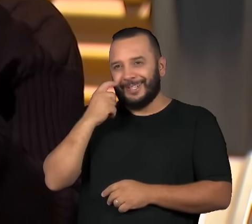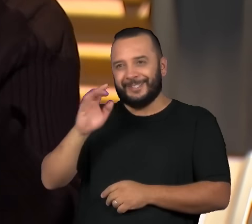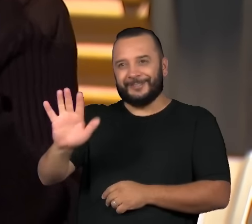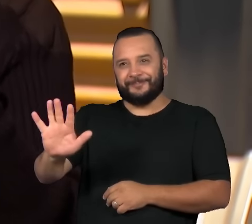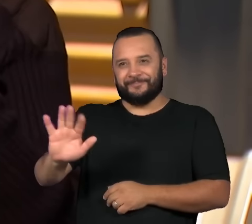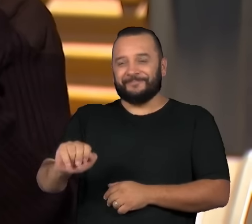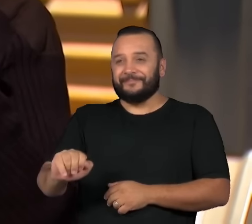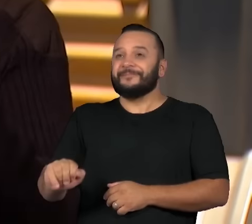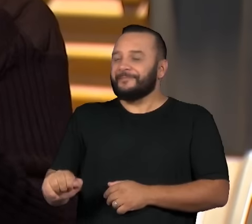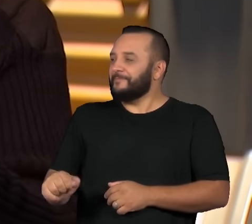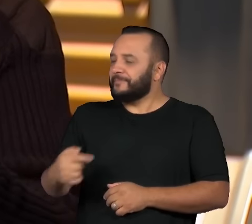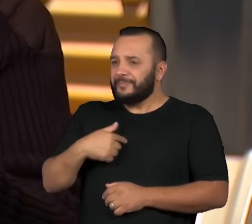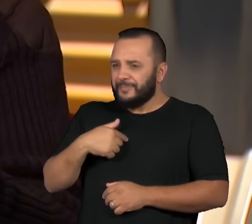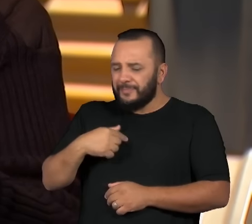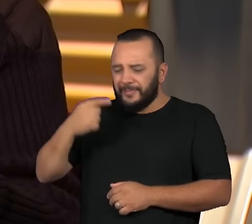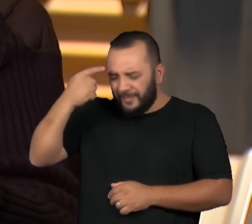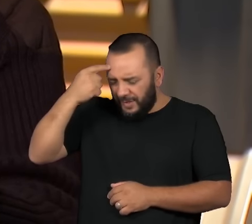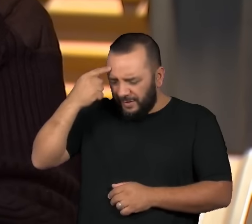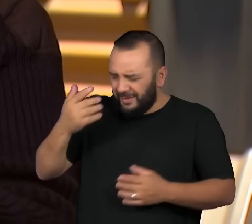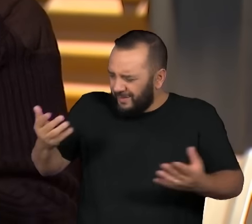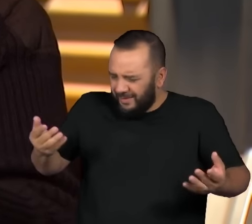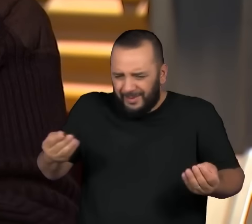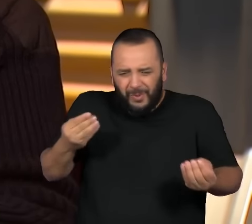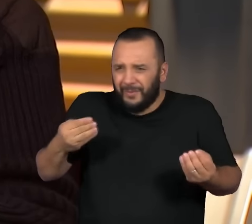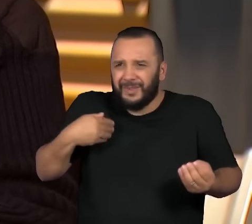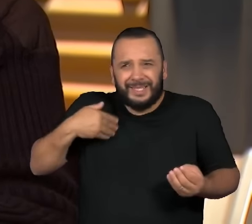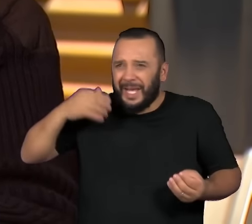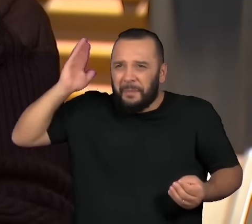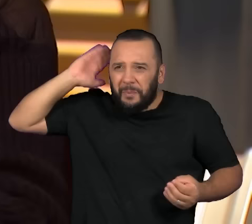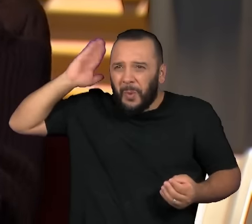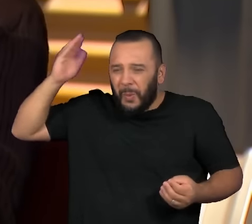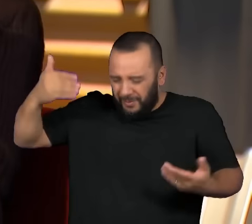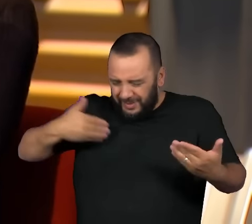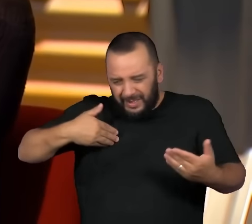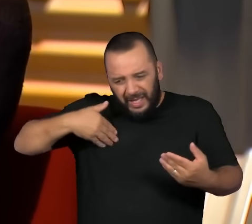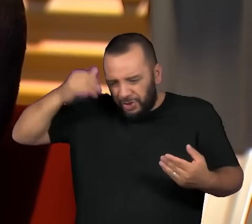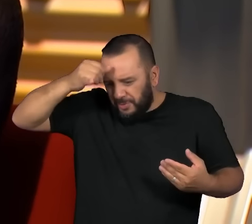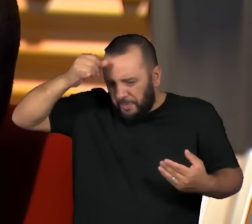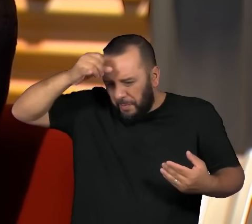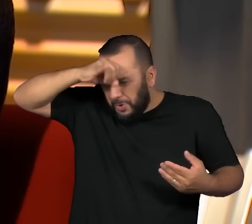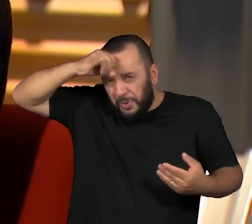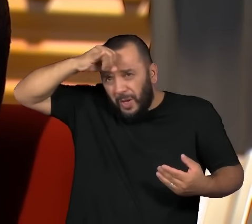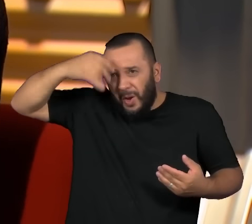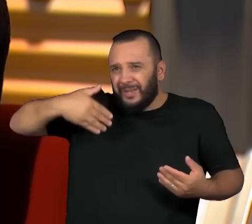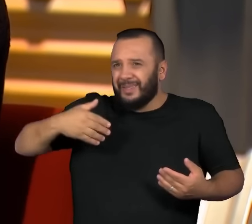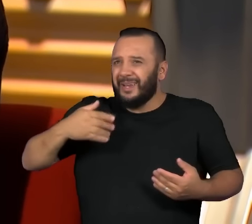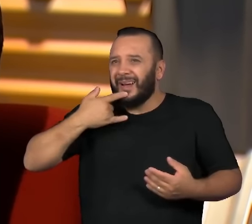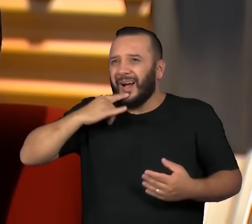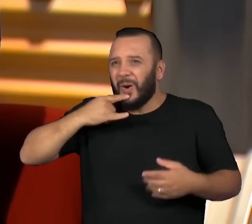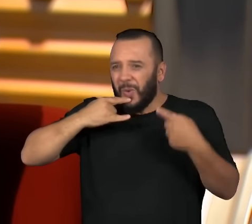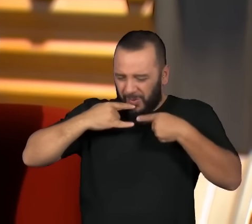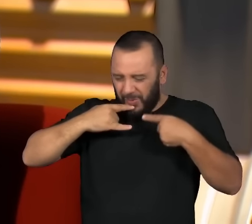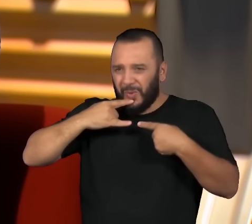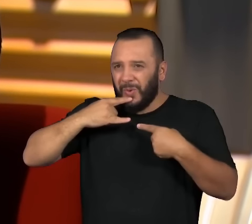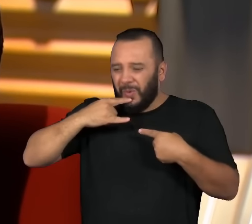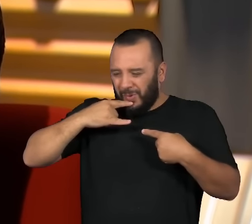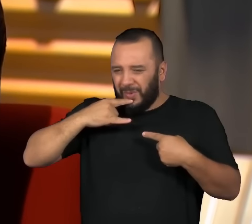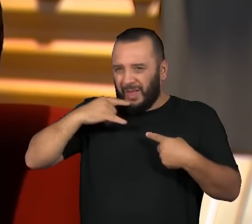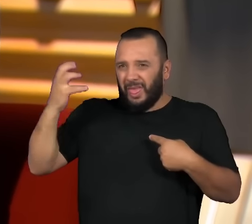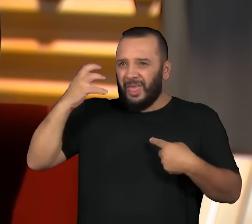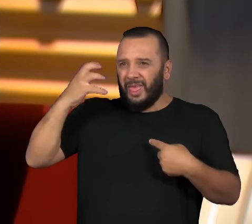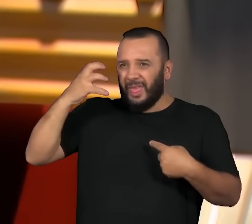seguinte, eu comecei a conversar comigo. Velho, você é um imbecil. Você coloca o álcool tá fazendo as escolhas pra